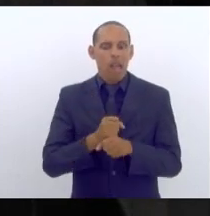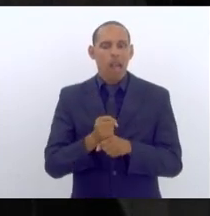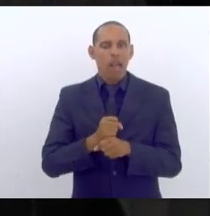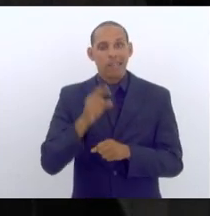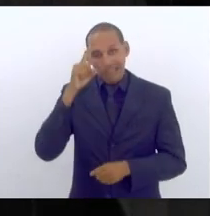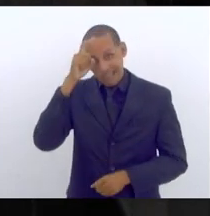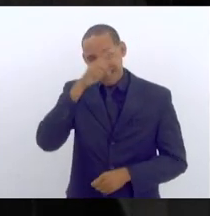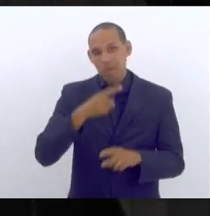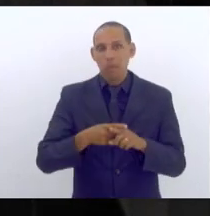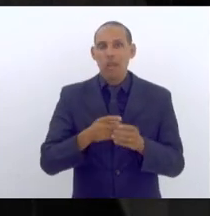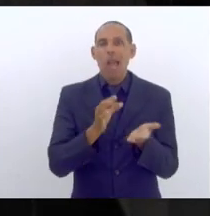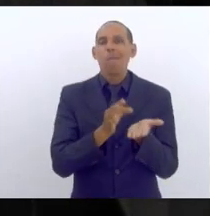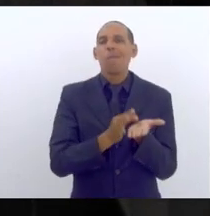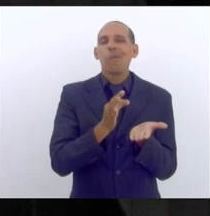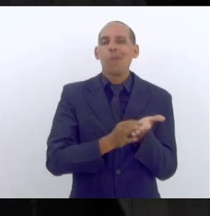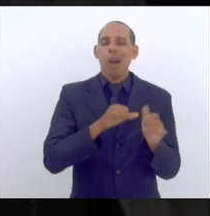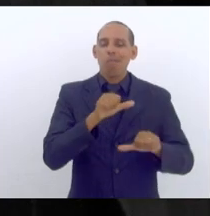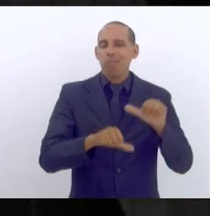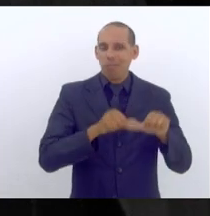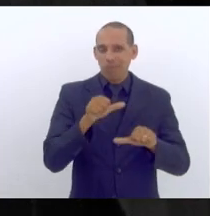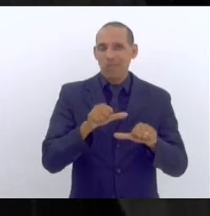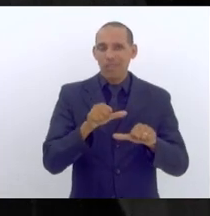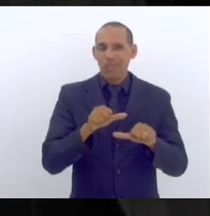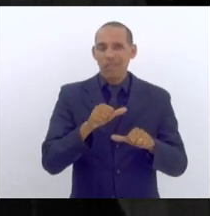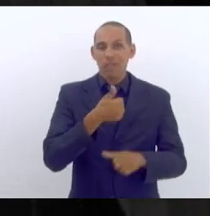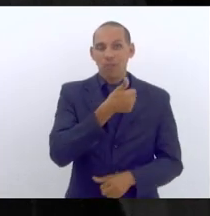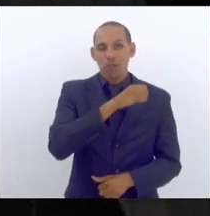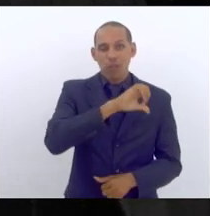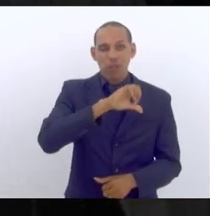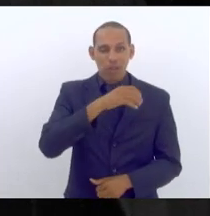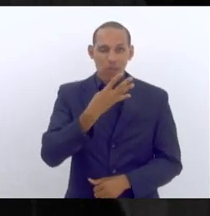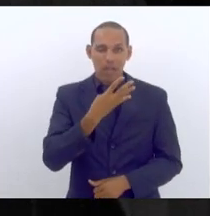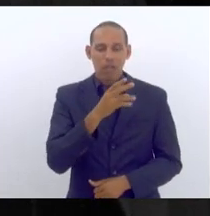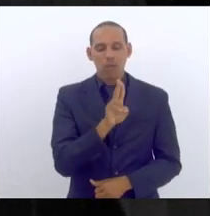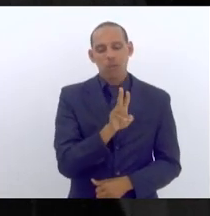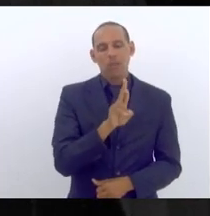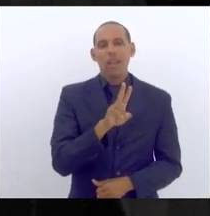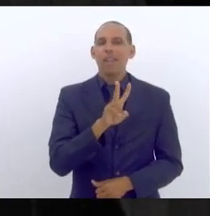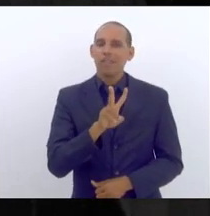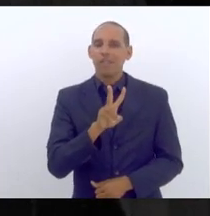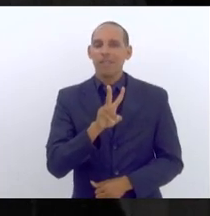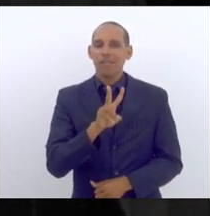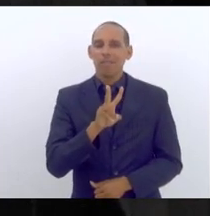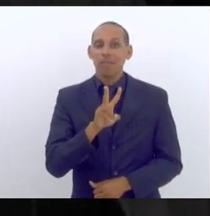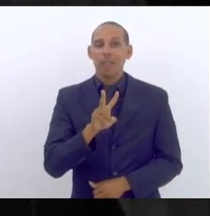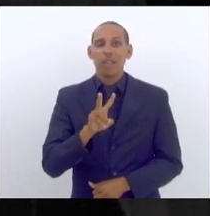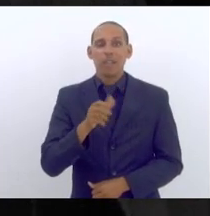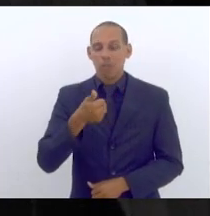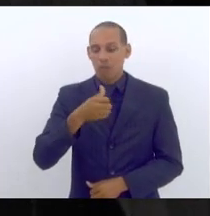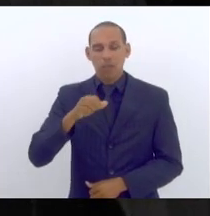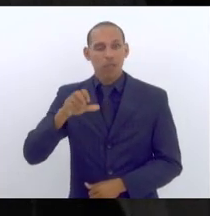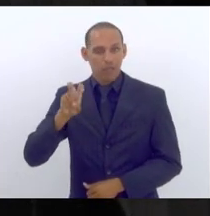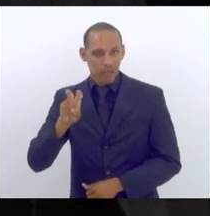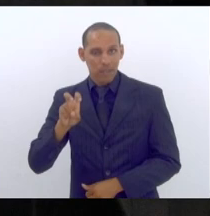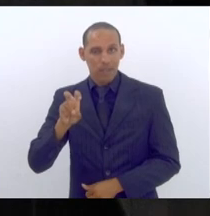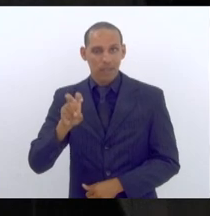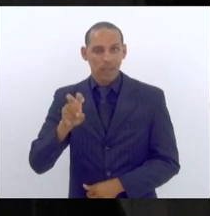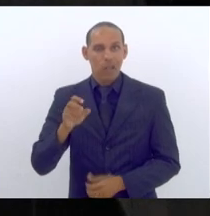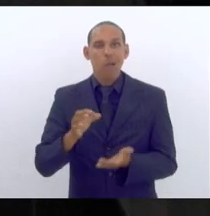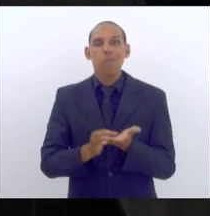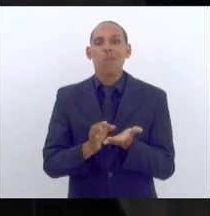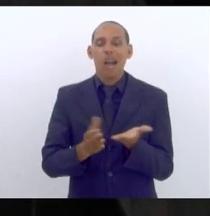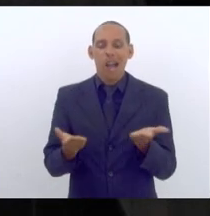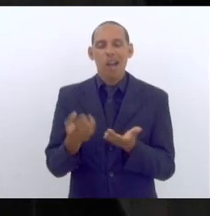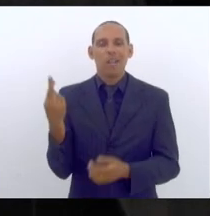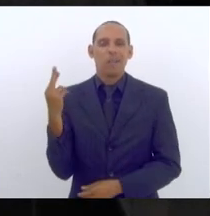tivemos 94 a URV e 95 o Real já no segundo